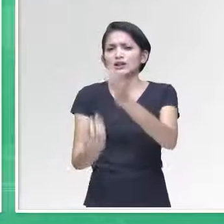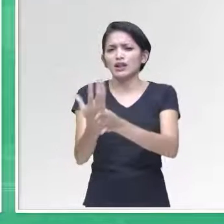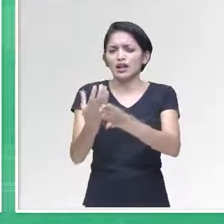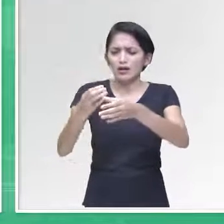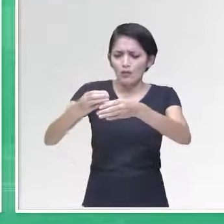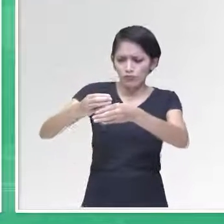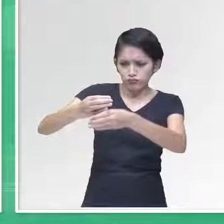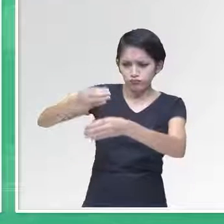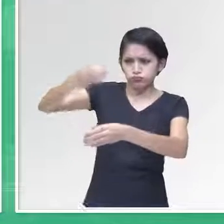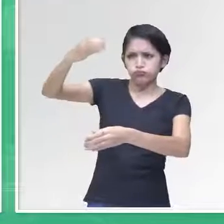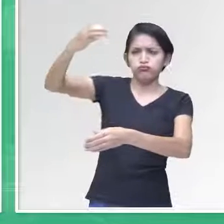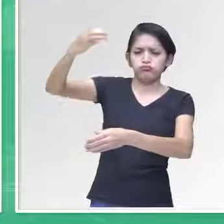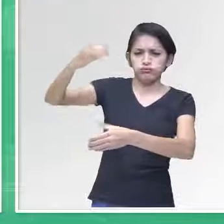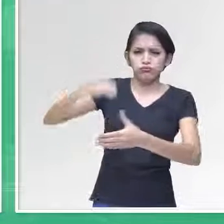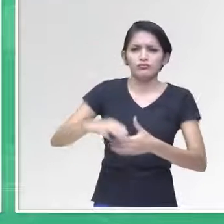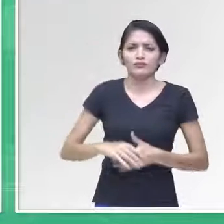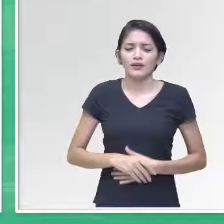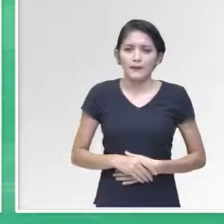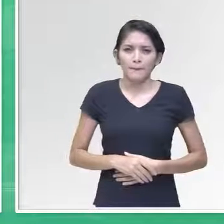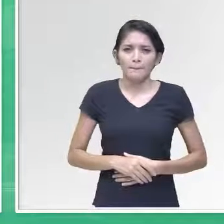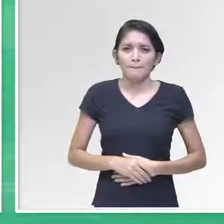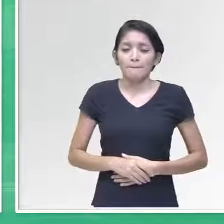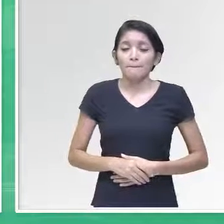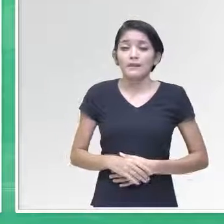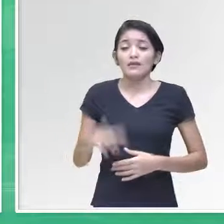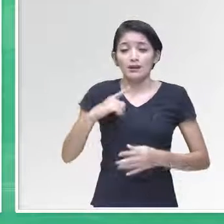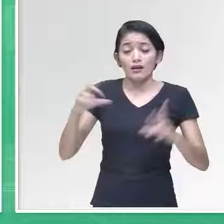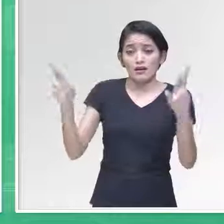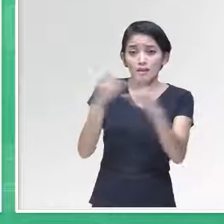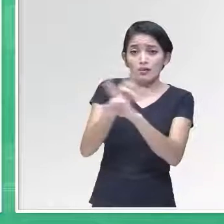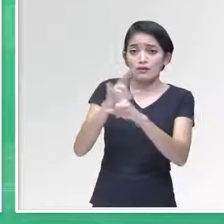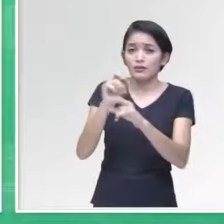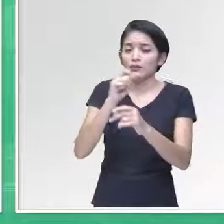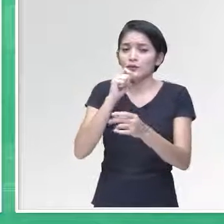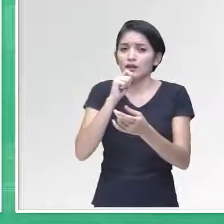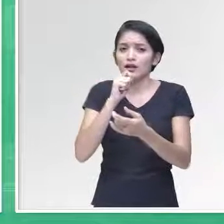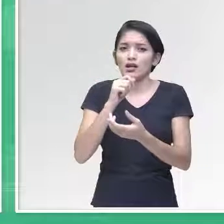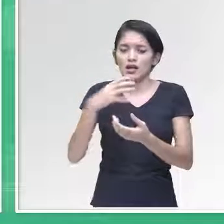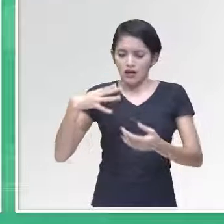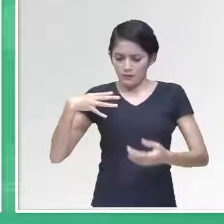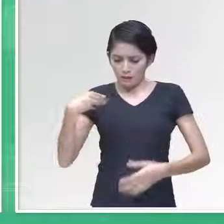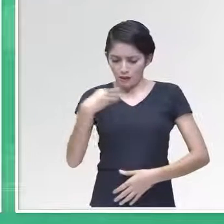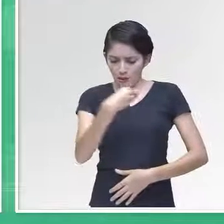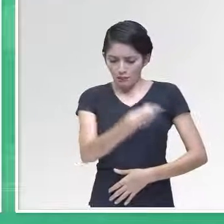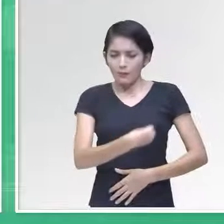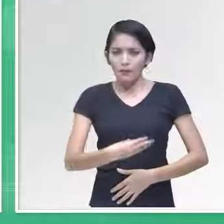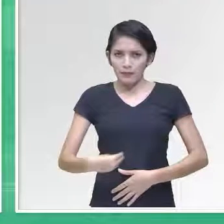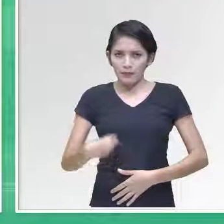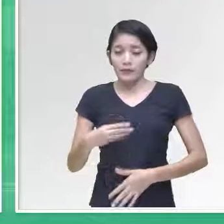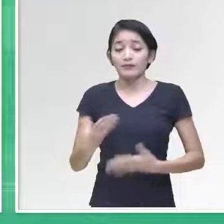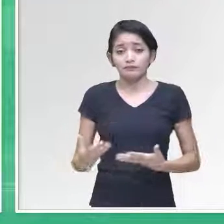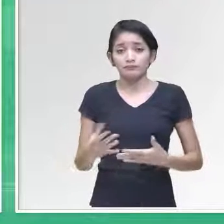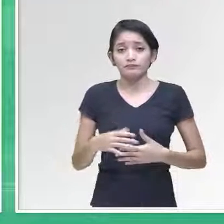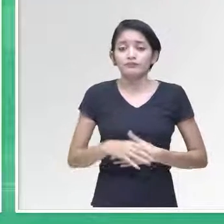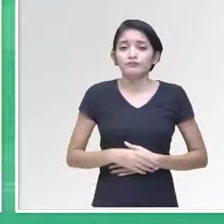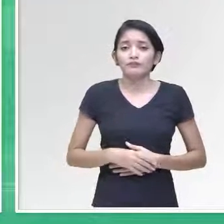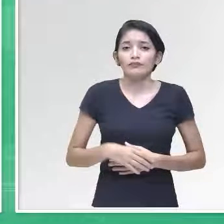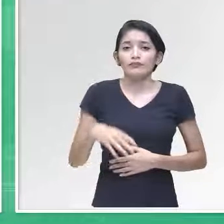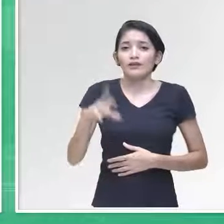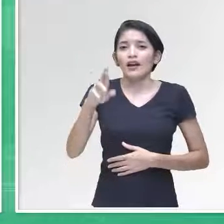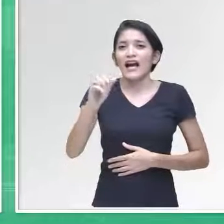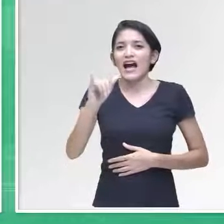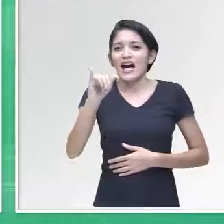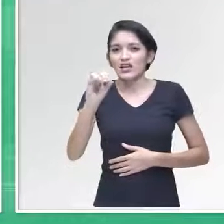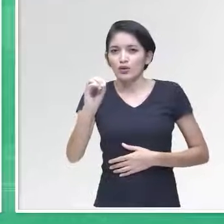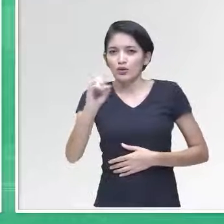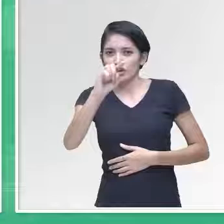né? Está relacionado ao raio-x. E aí observem que nesse texto